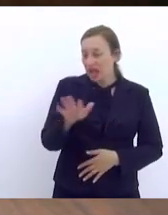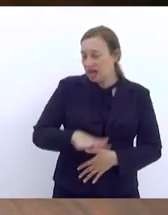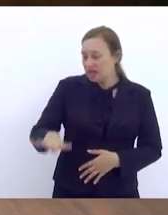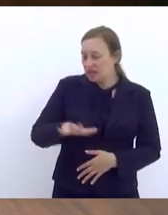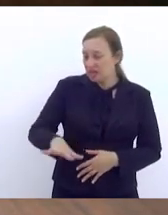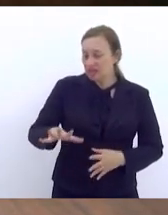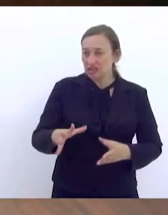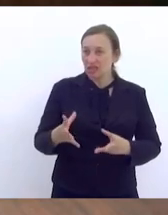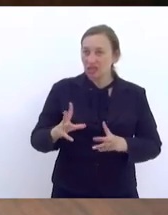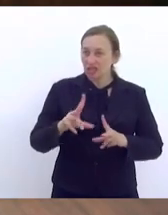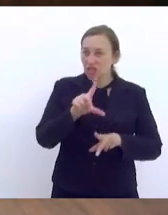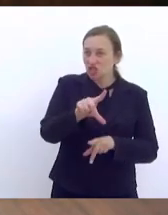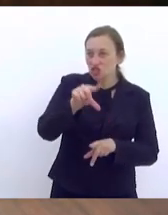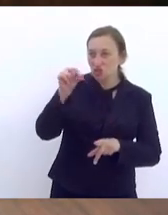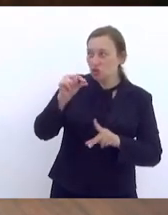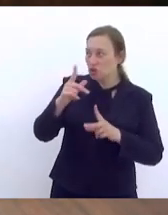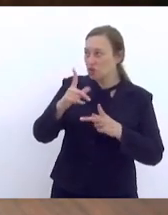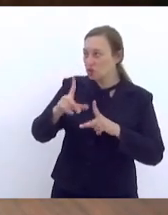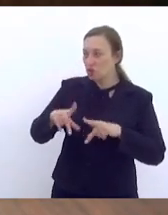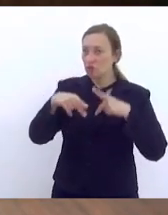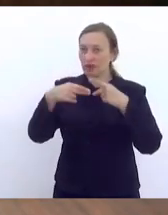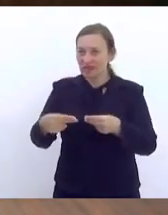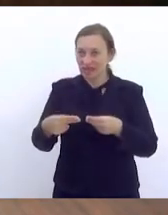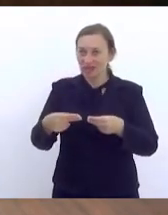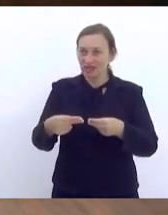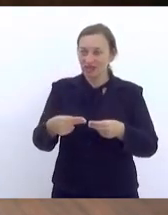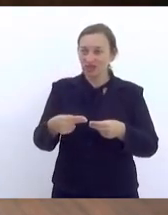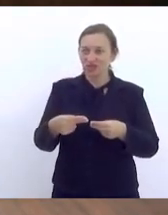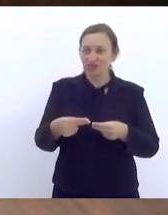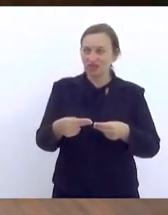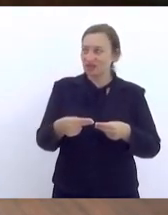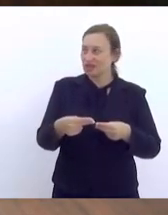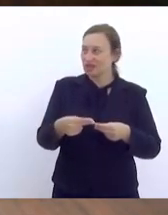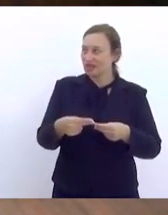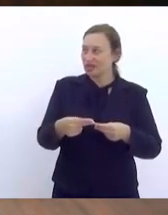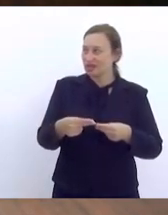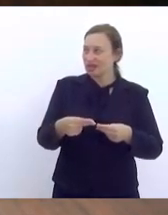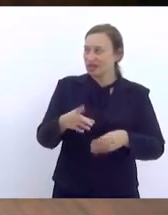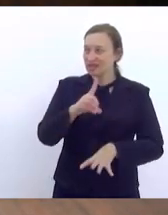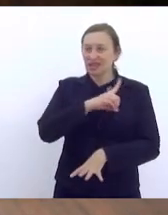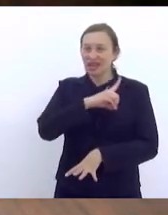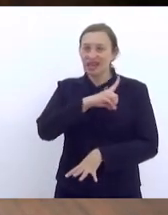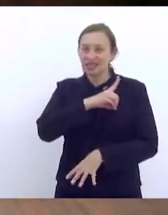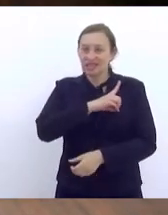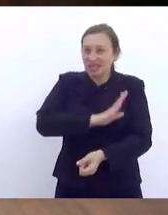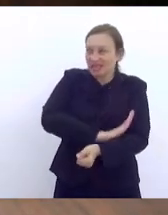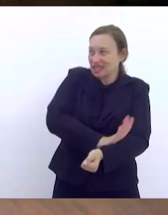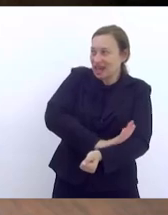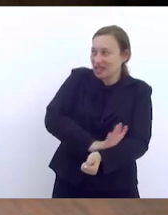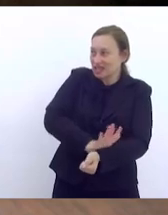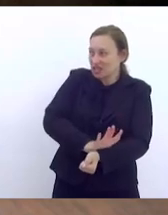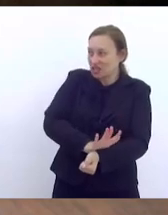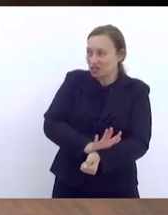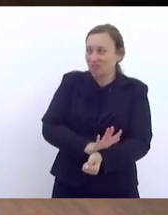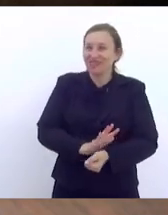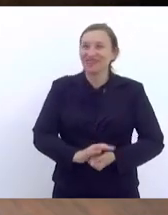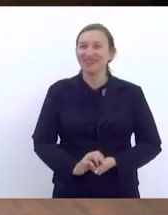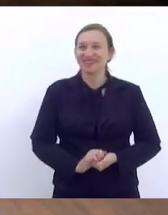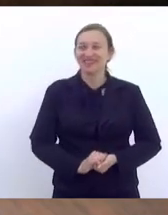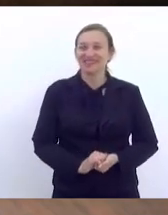e já tá sendo investigado pela delegacia de racismo mas a gente precisa mais uma vez